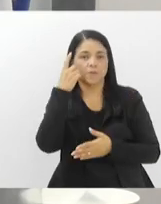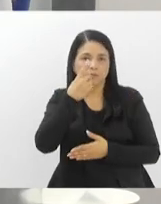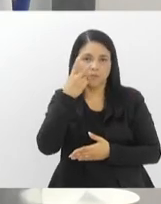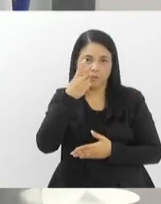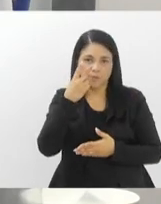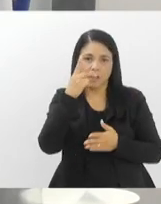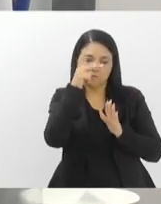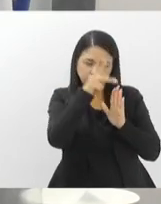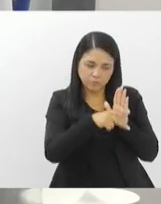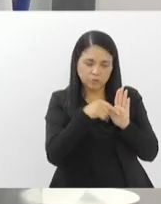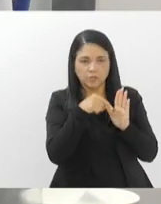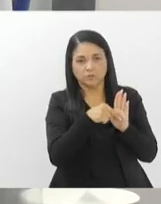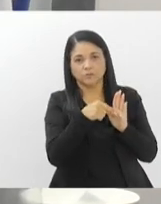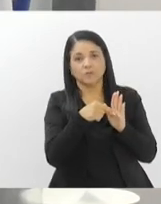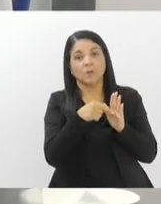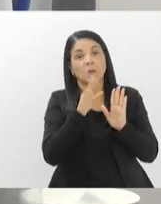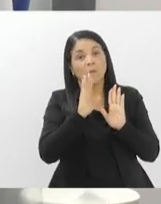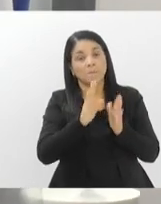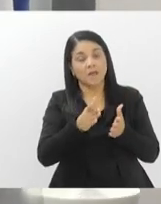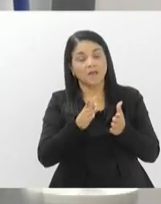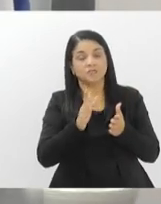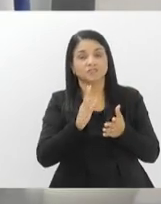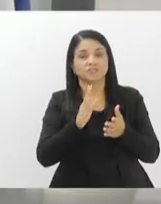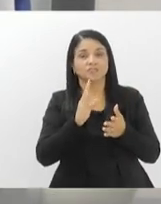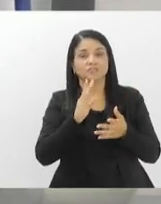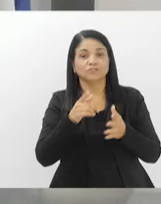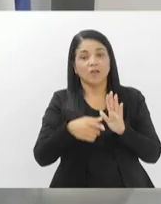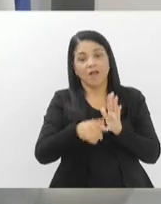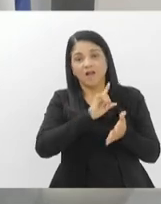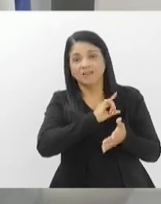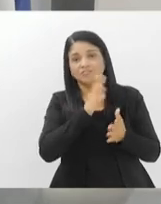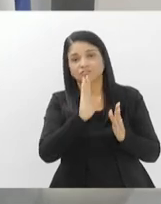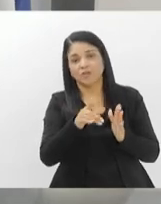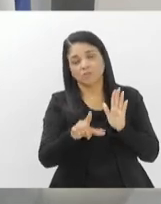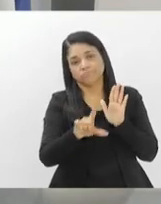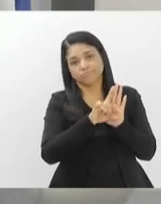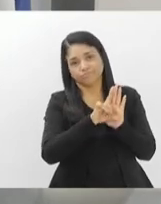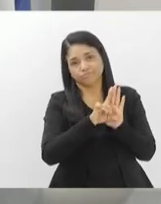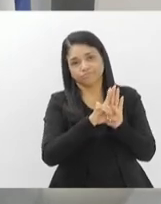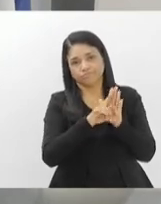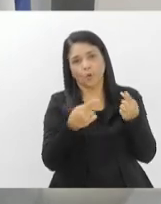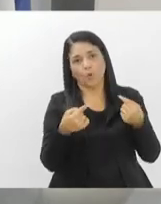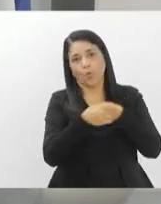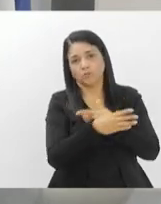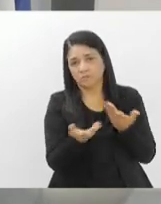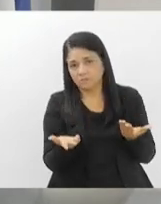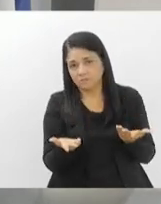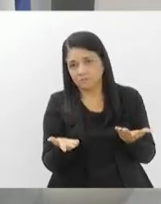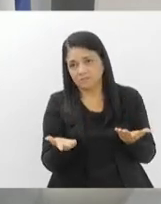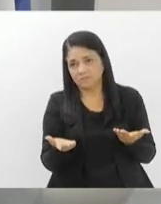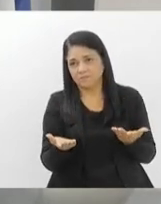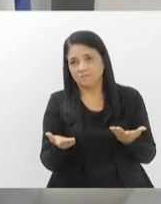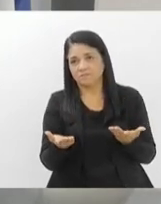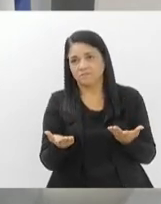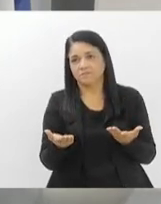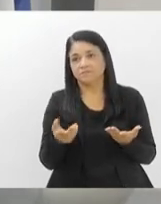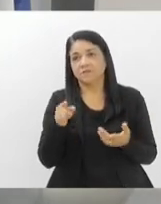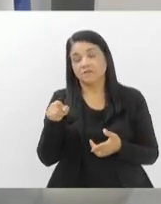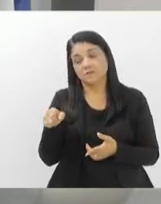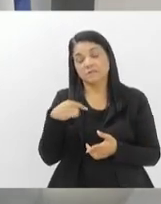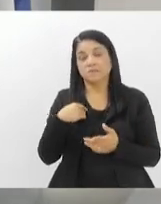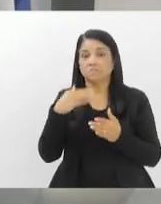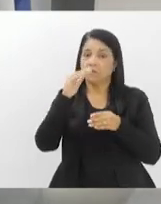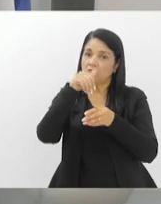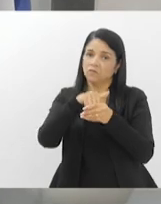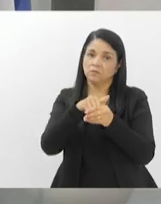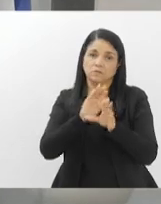agora, mas... em tese, afronta a iniciativa anterior. Bem, eu me filio a Vossa Excelência. Se quiser colocar em